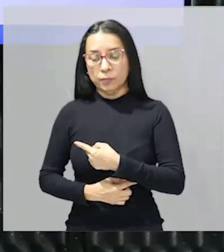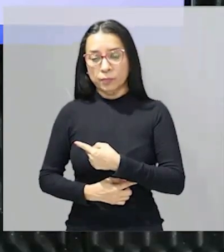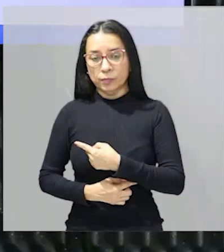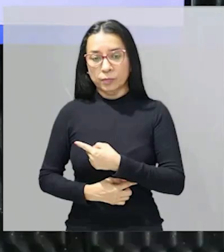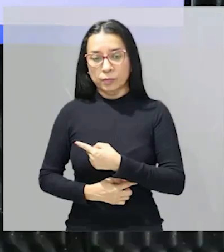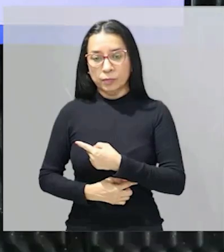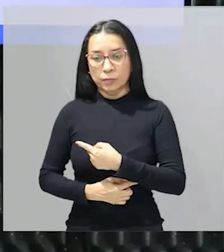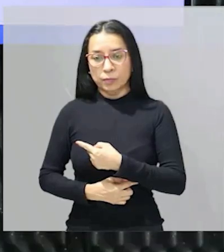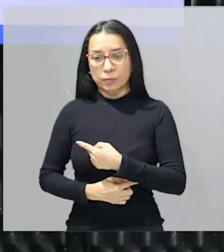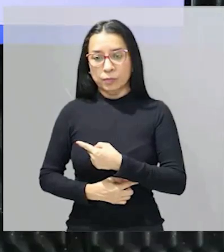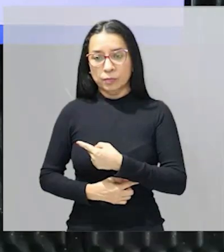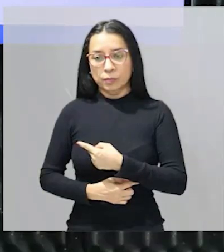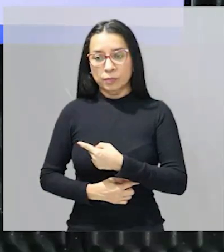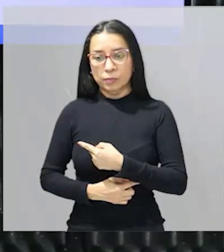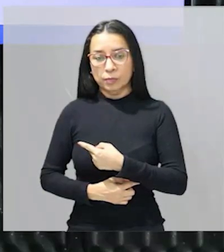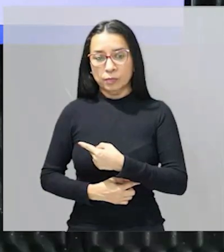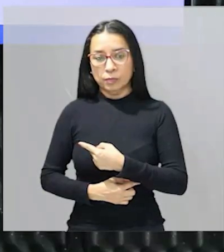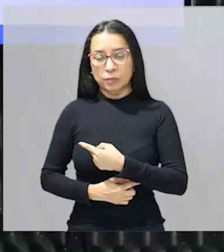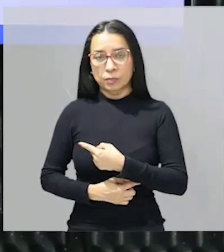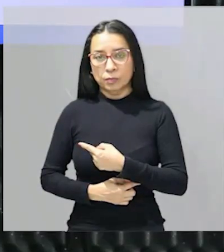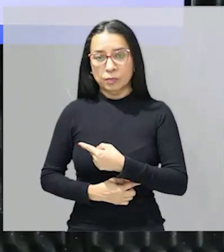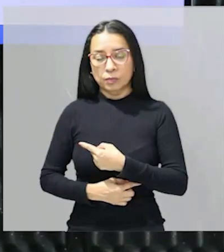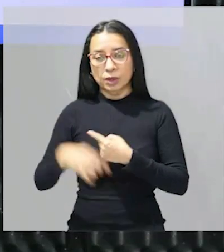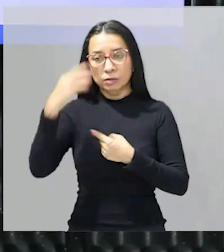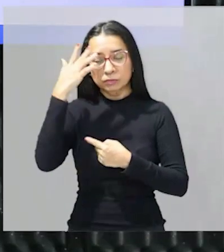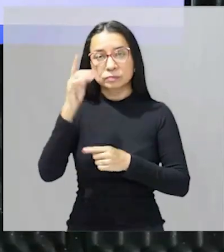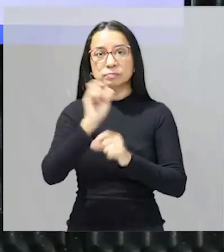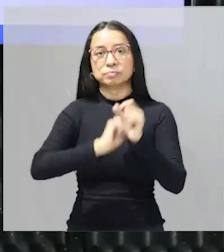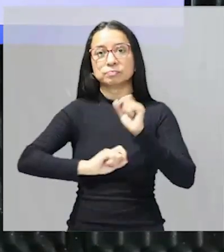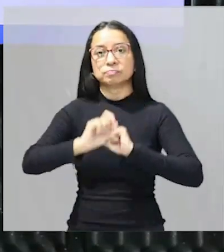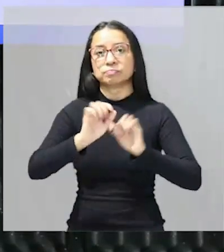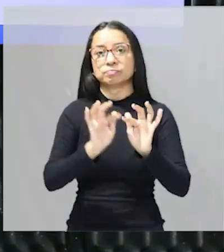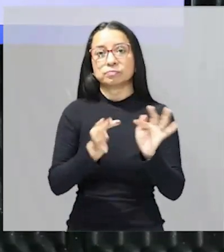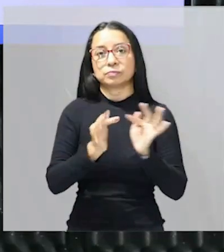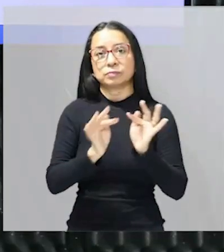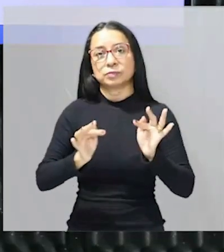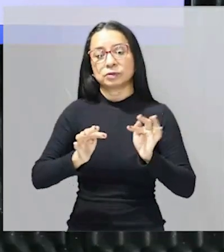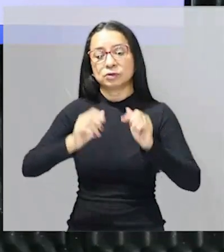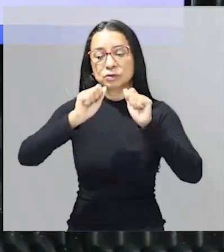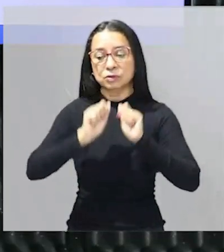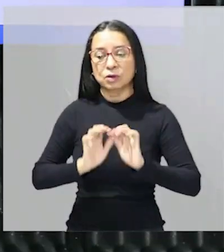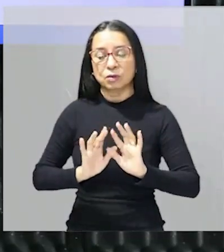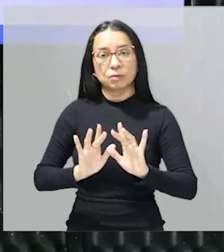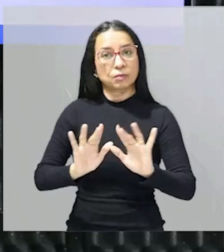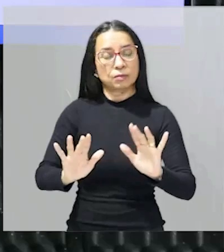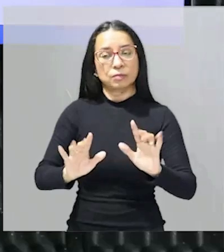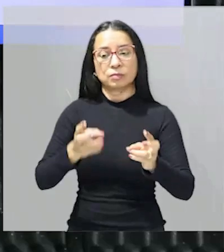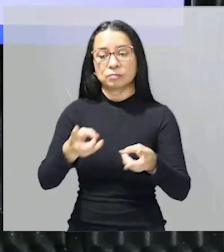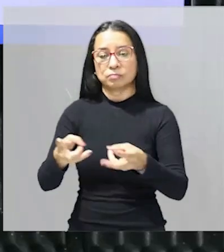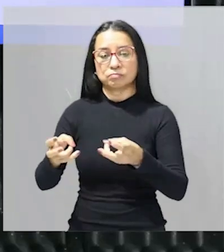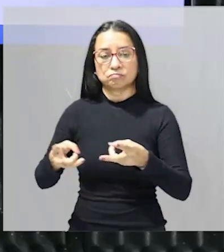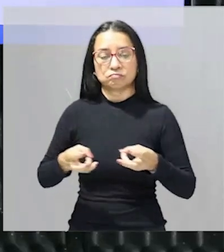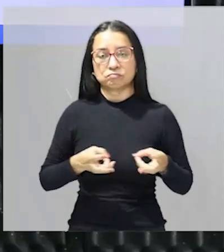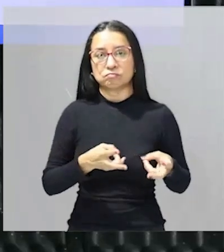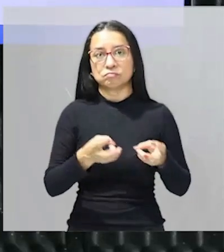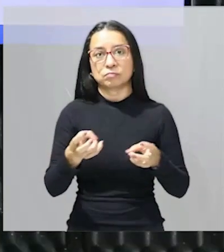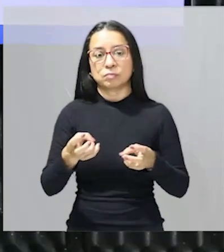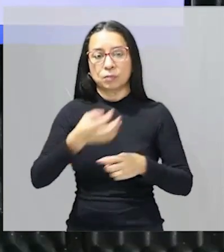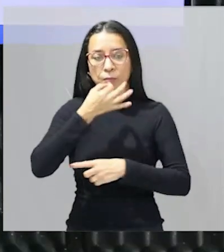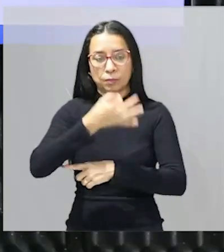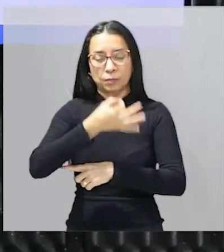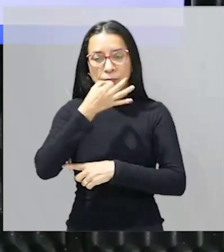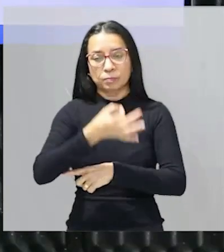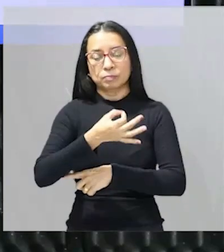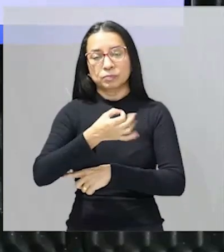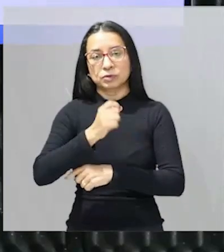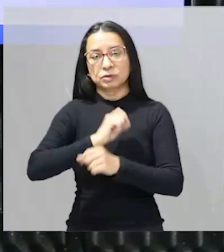para uma crítica às noções de quê? As noções simplesmente de povoamento e exploração. Uma crítica àquela